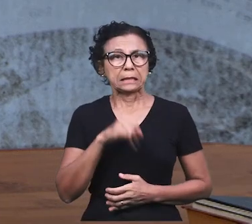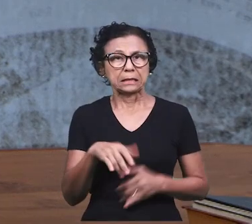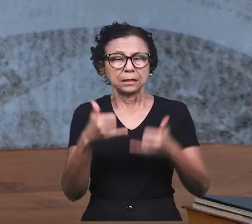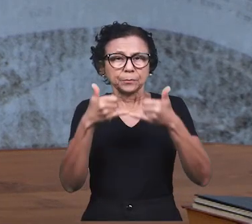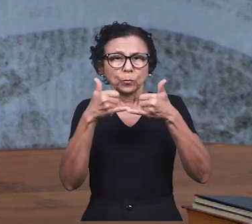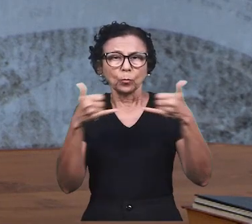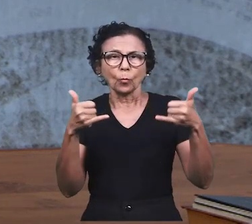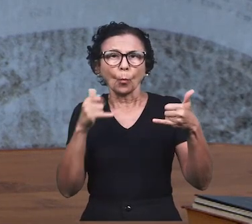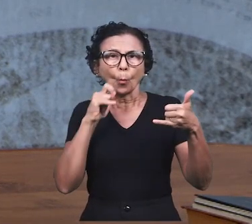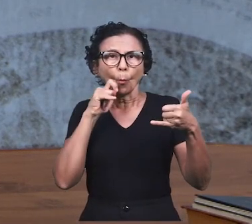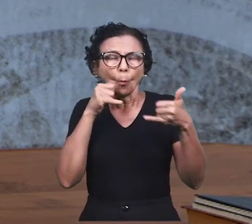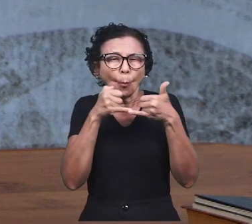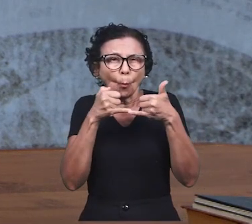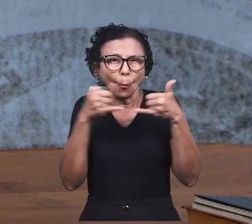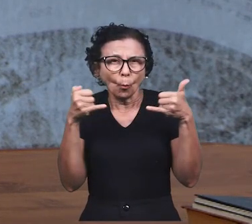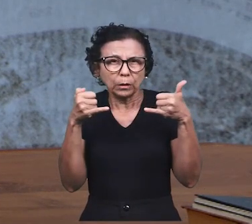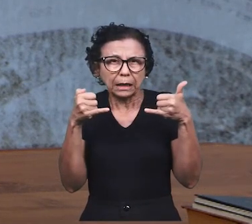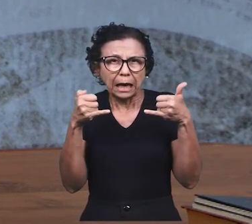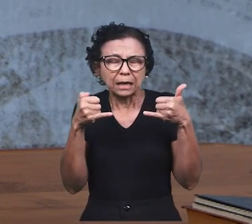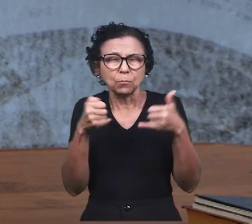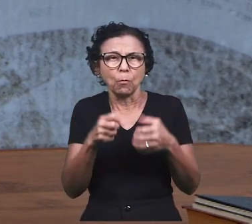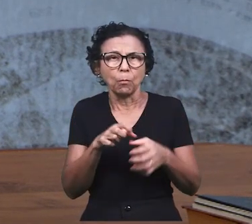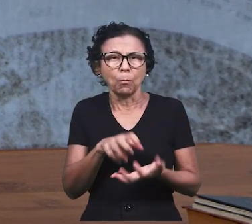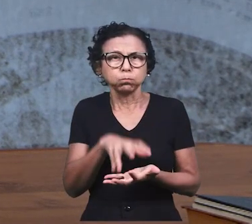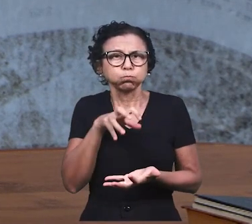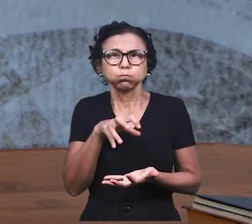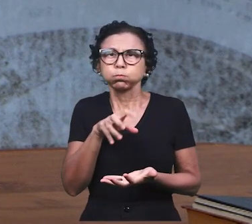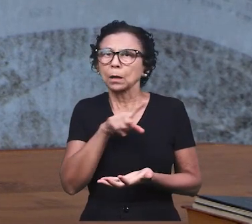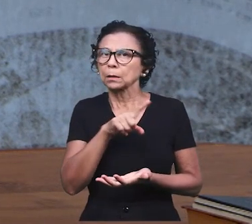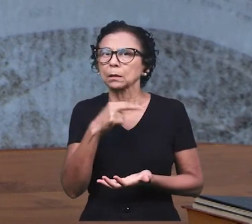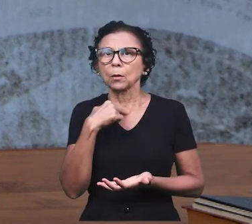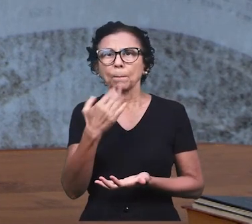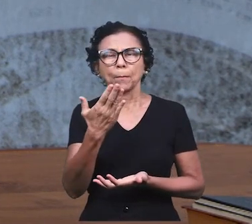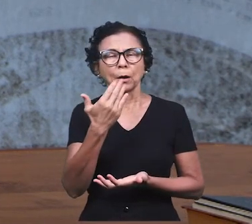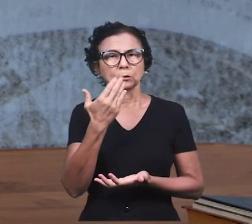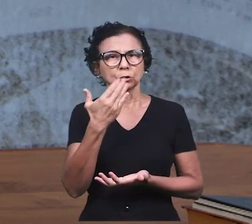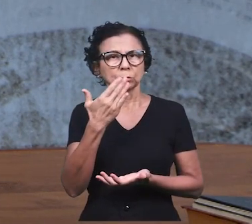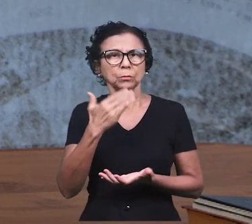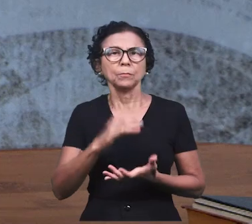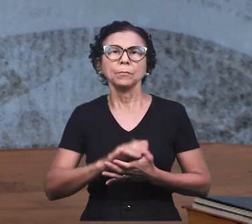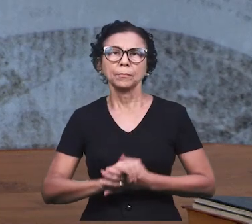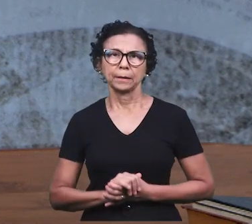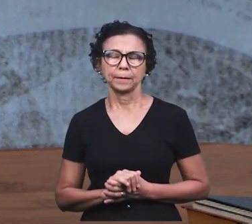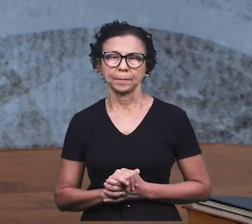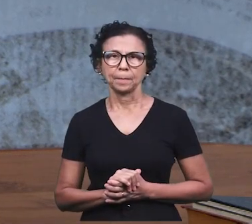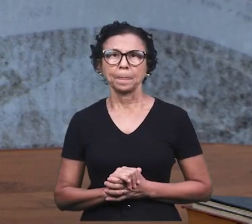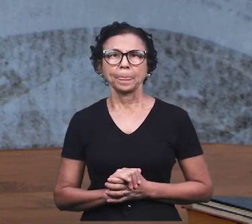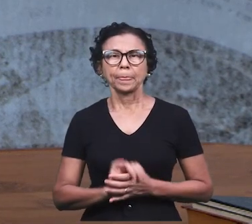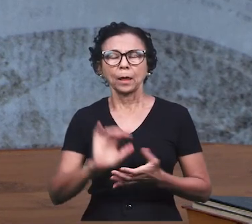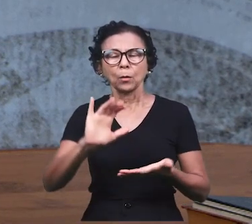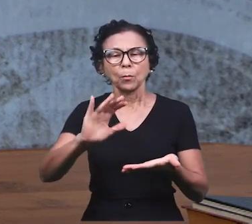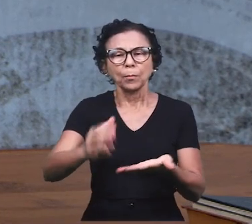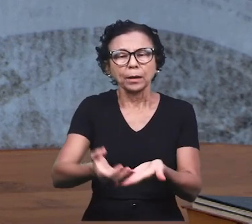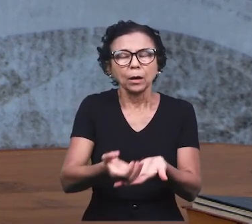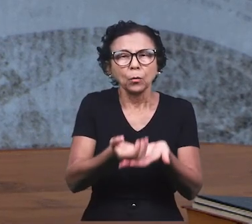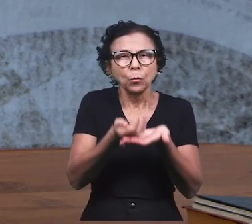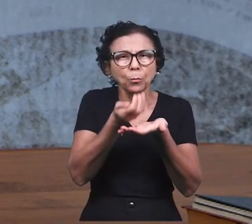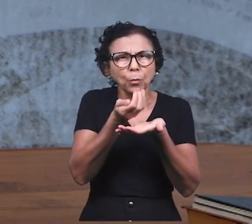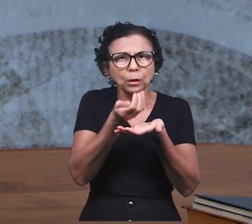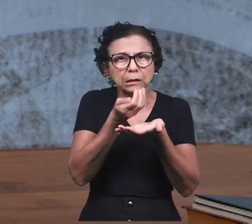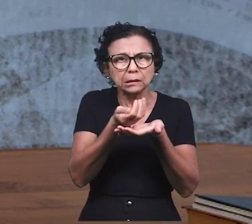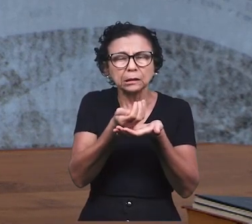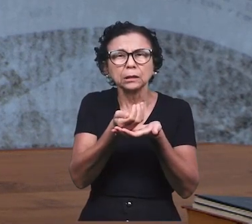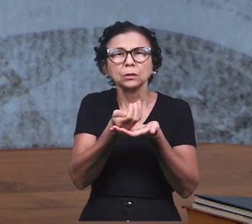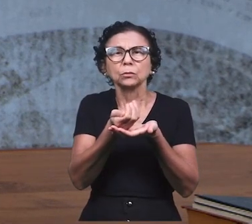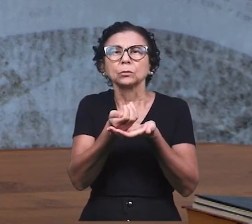cozerá. Sua porção é que lhes dei das minhas ofertas queimadas. Coisa santíssima